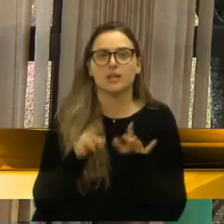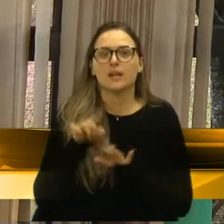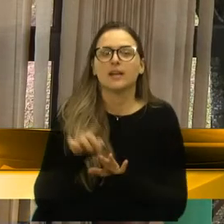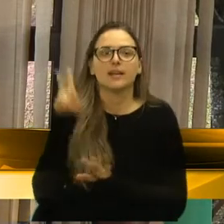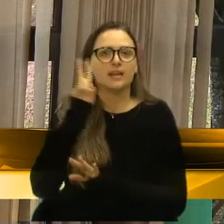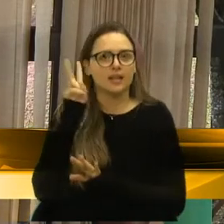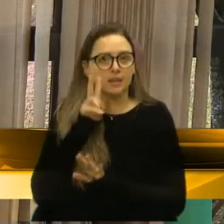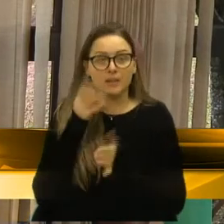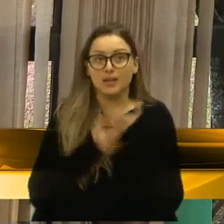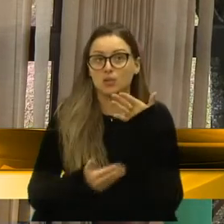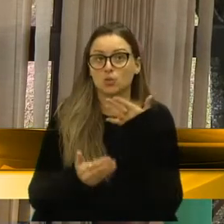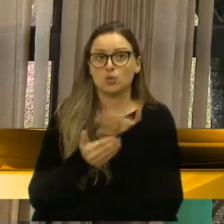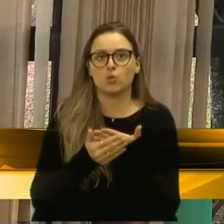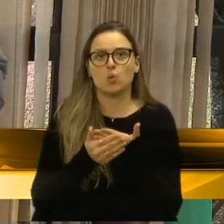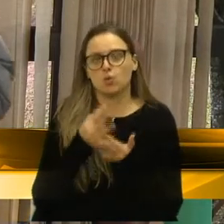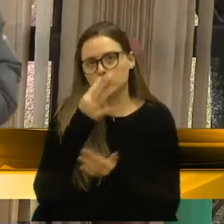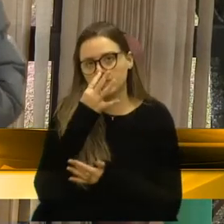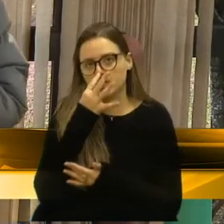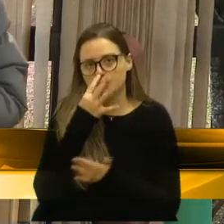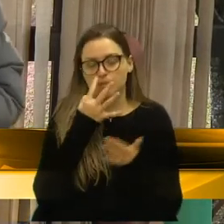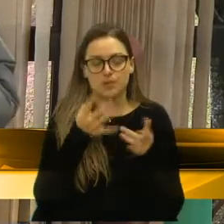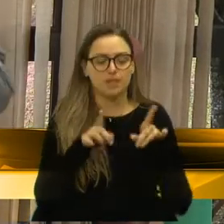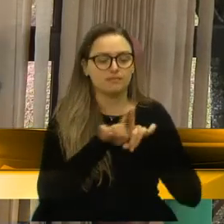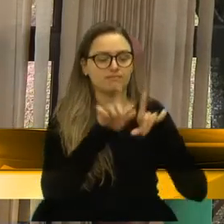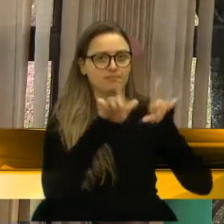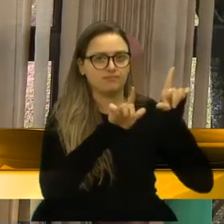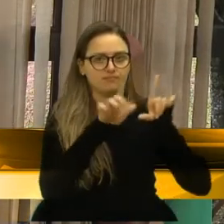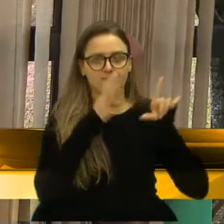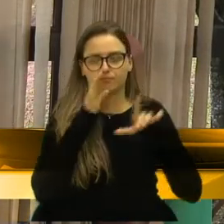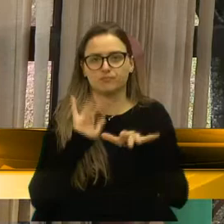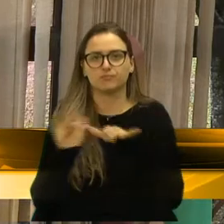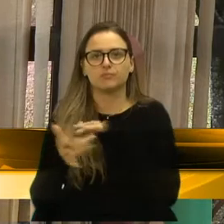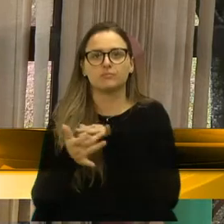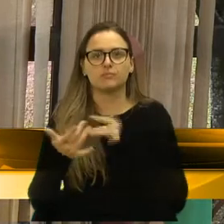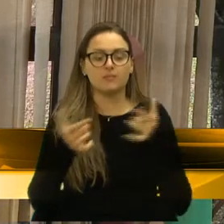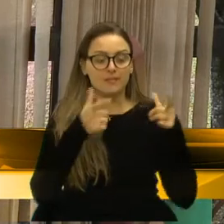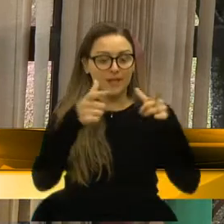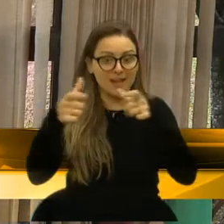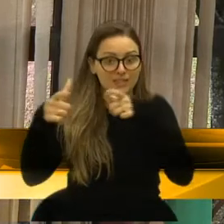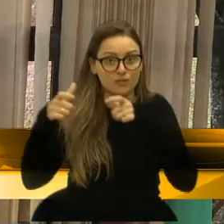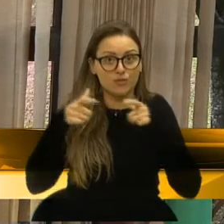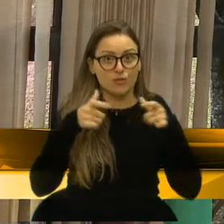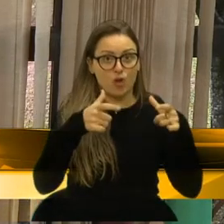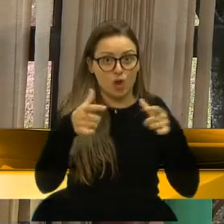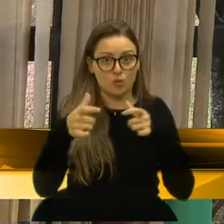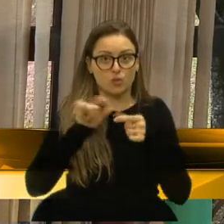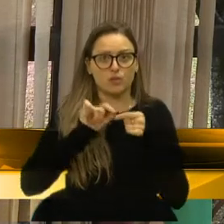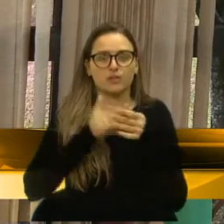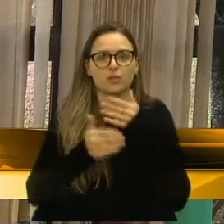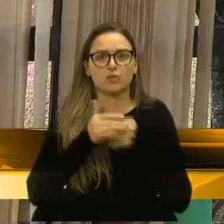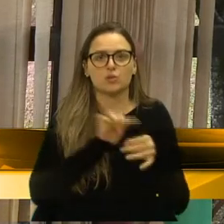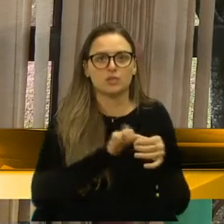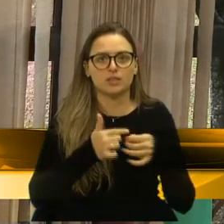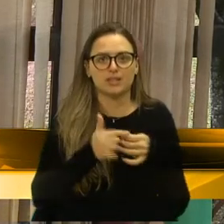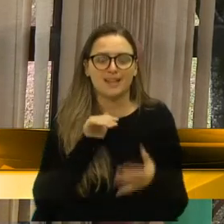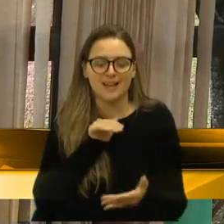lembrar a todos que estão nos assistindo e ouvindo que eu levantamento aerofotogramétrico até